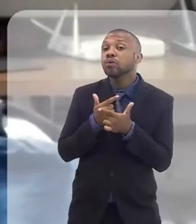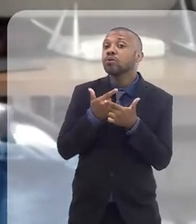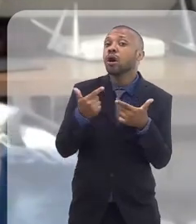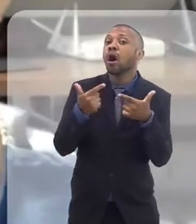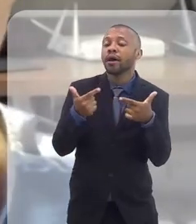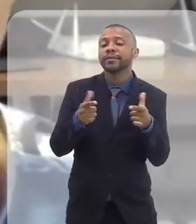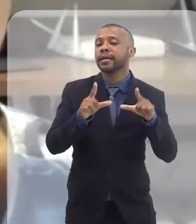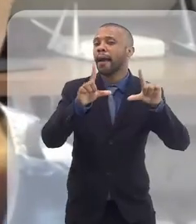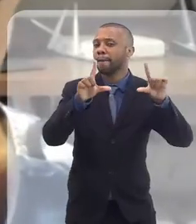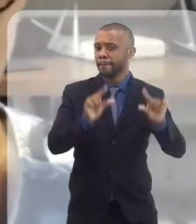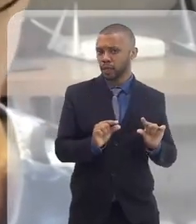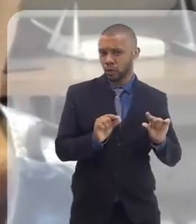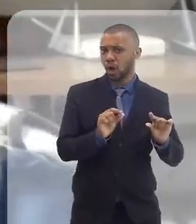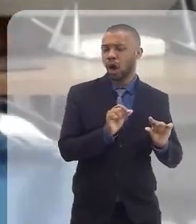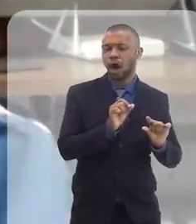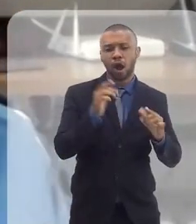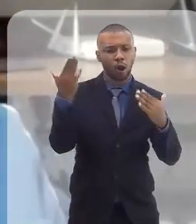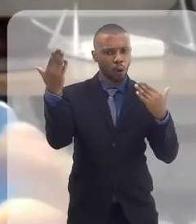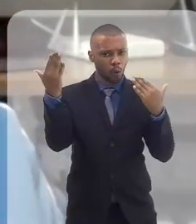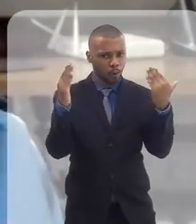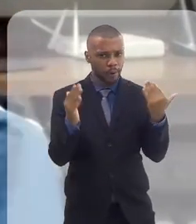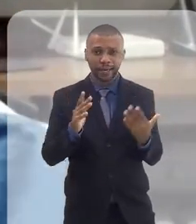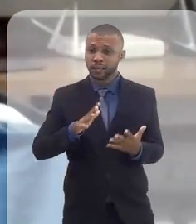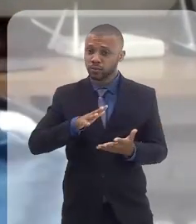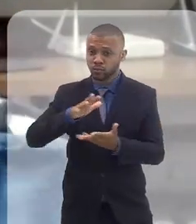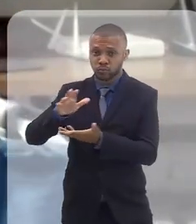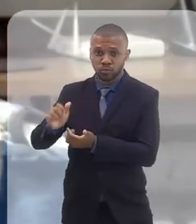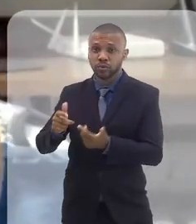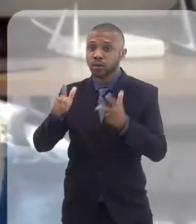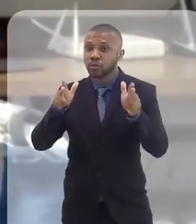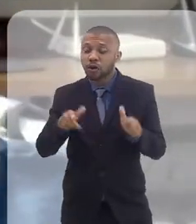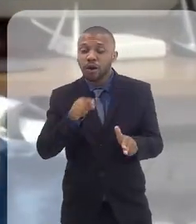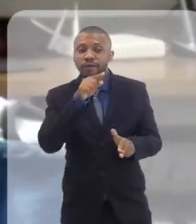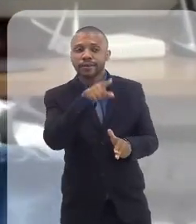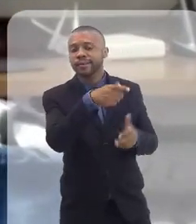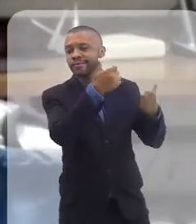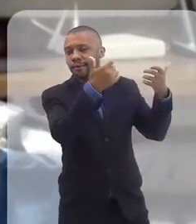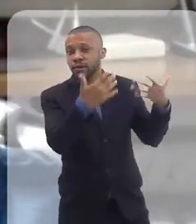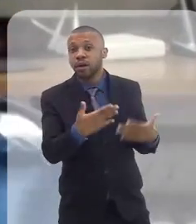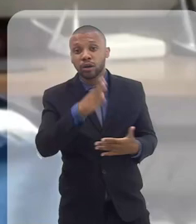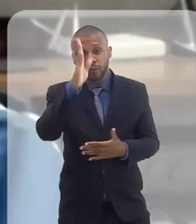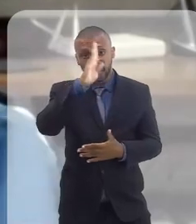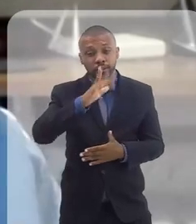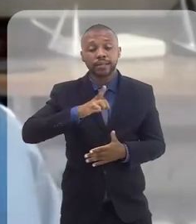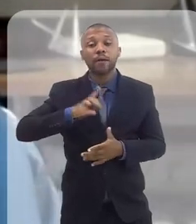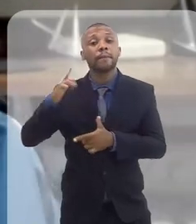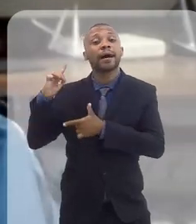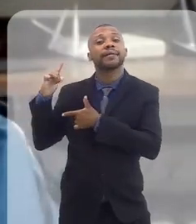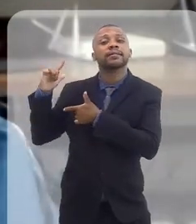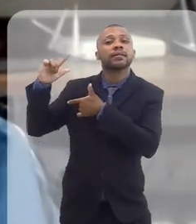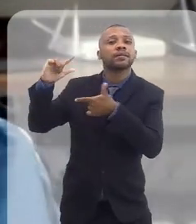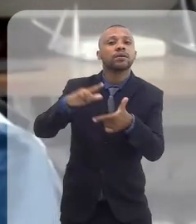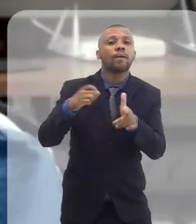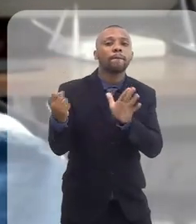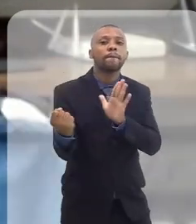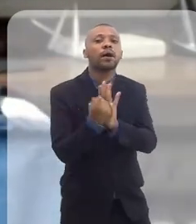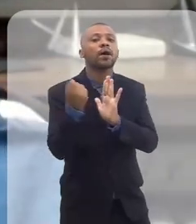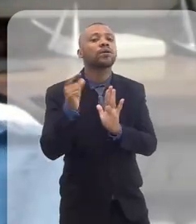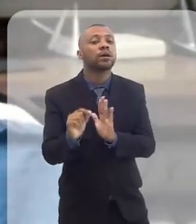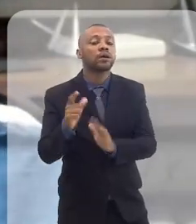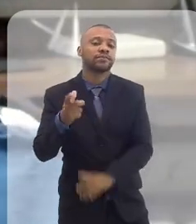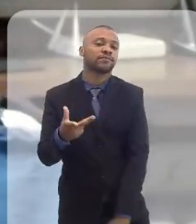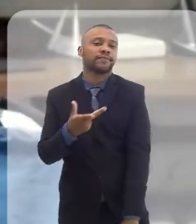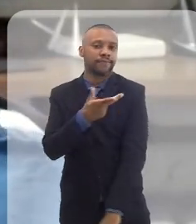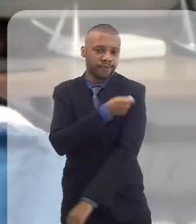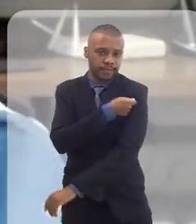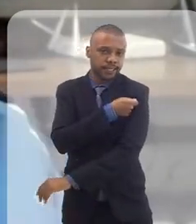bem, muito menor, porque você bem colocou, o Brasil tem uma tradição